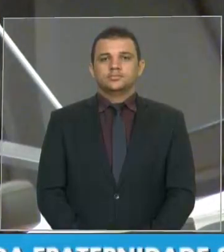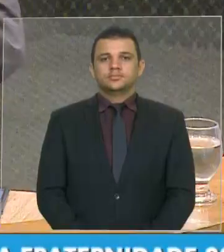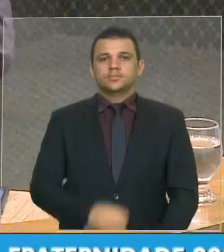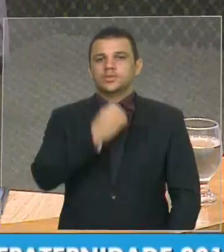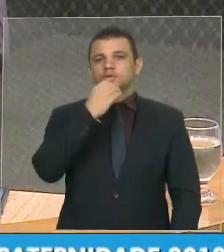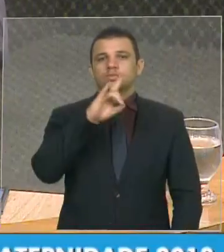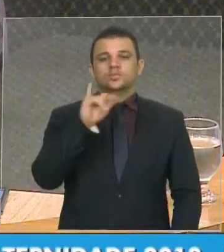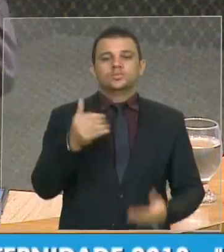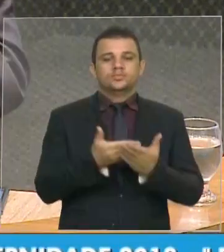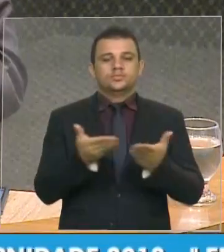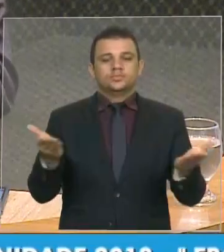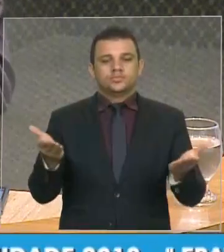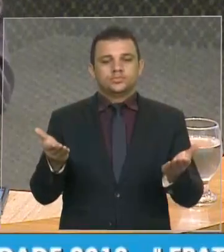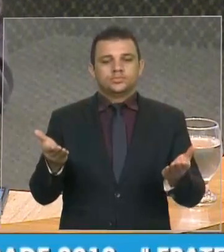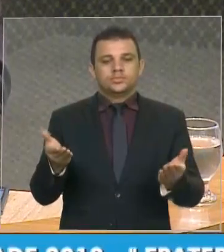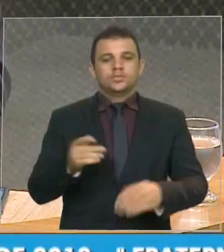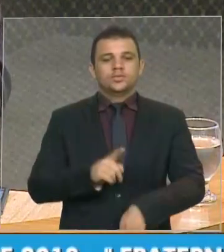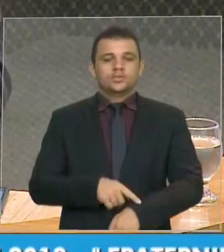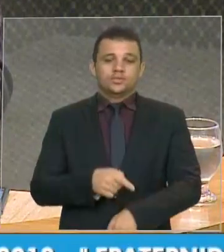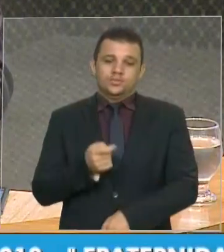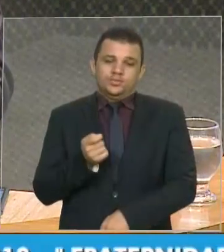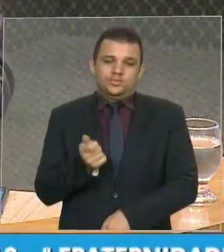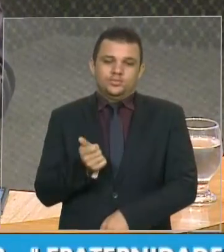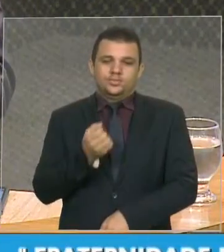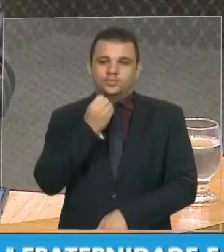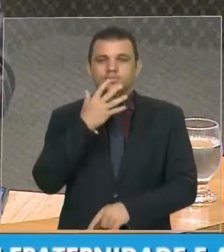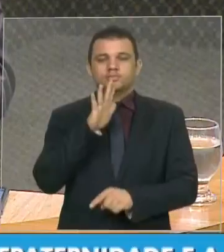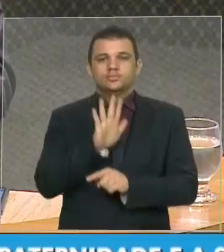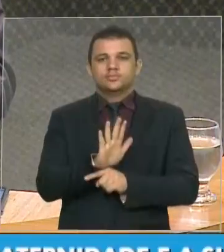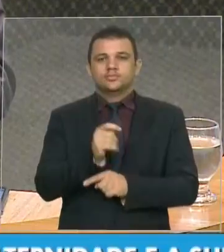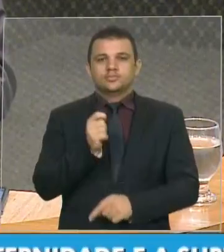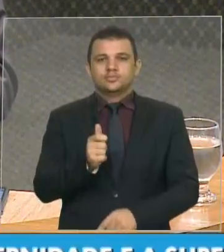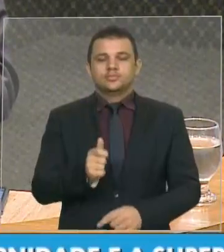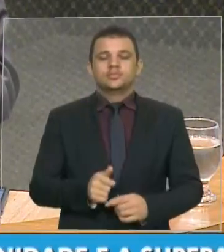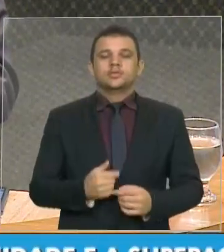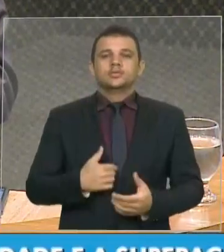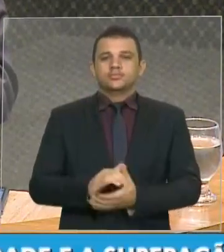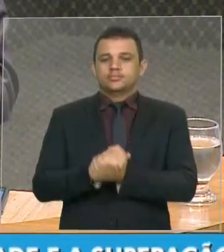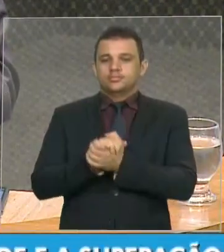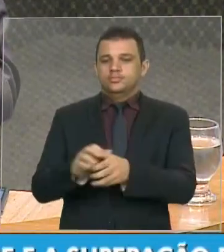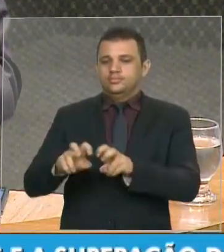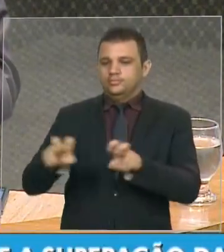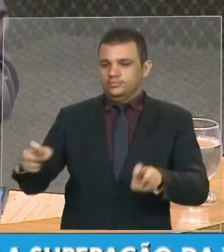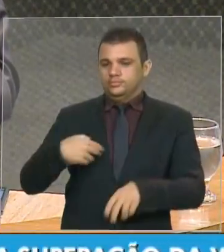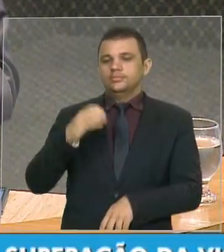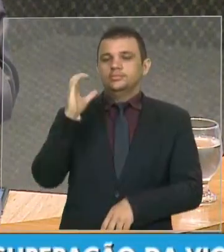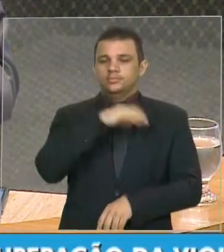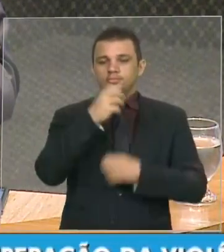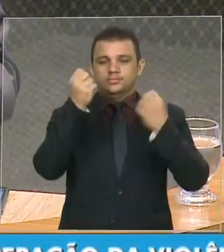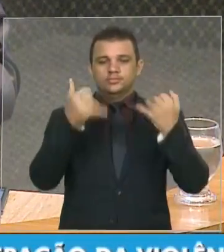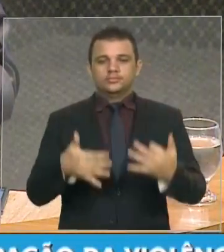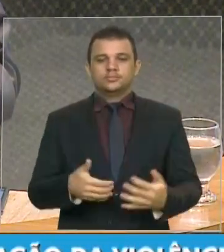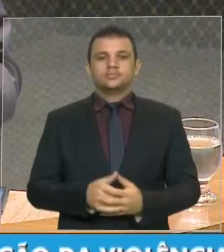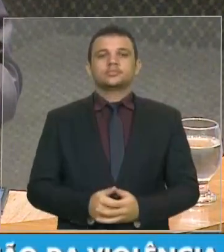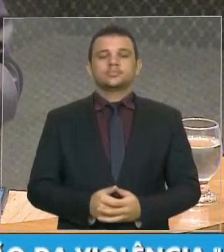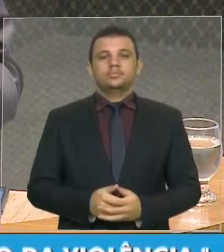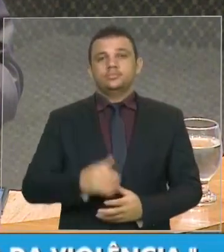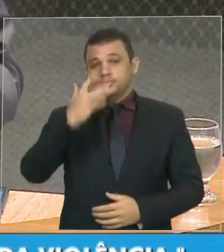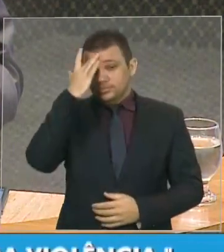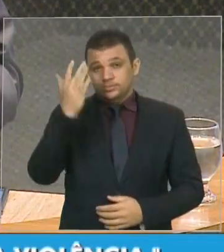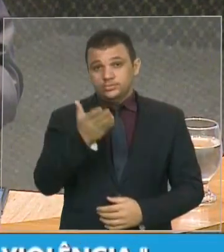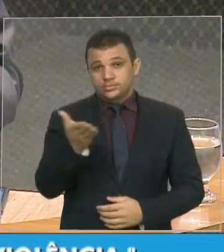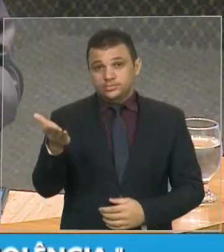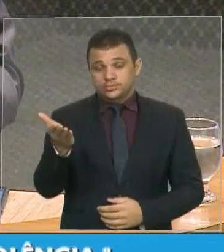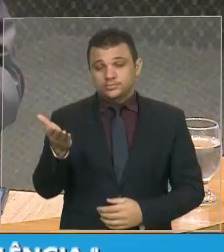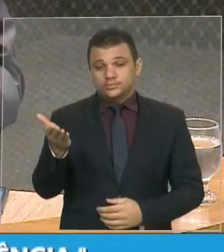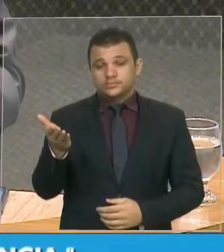Bom dia a todos, quase boa tarde. Saudar a mesa e ser bem rápido. As pessoas do